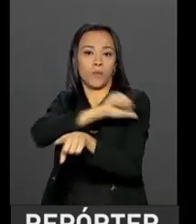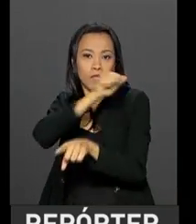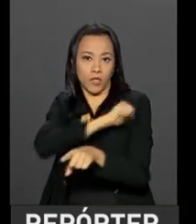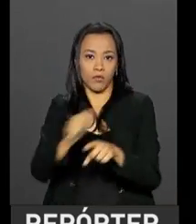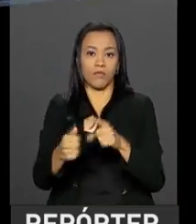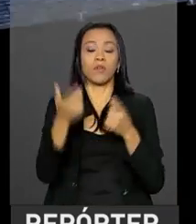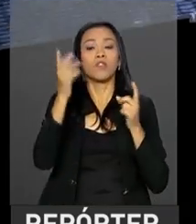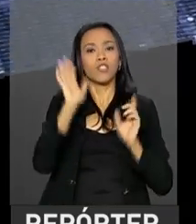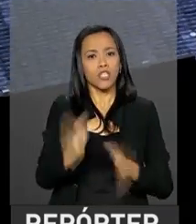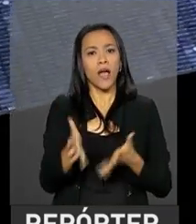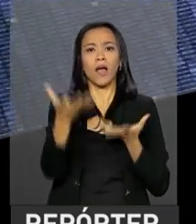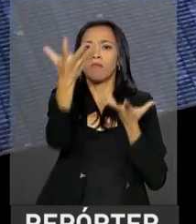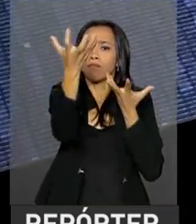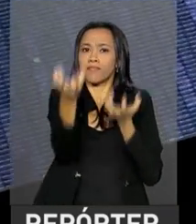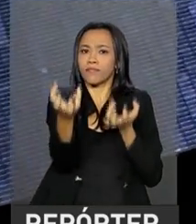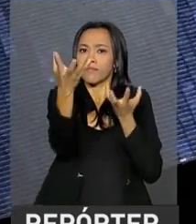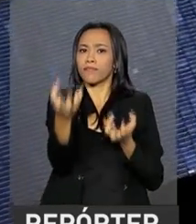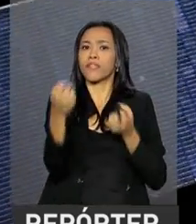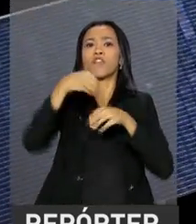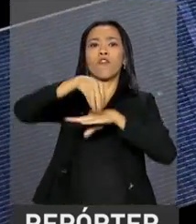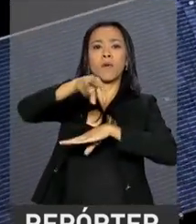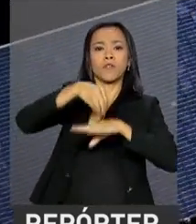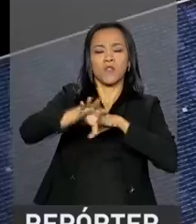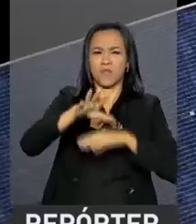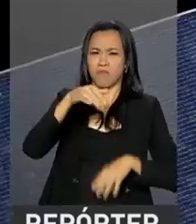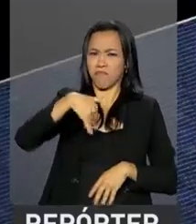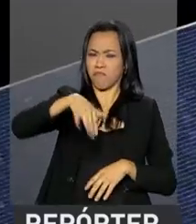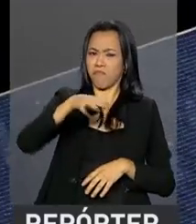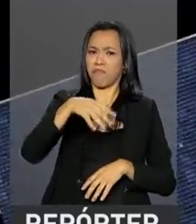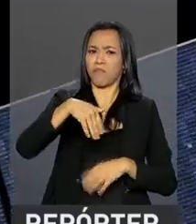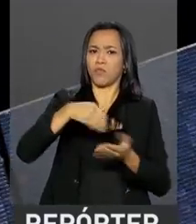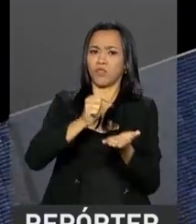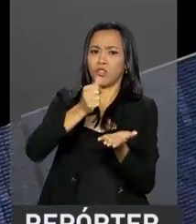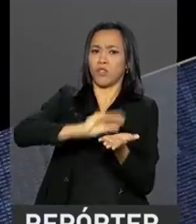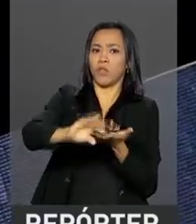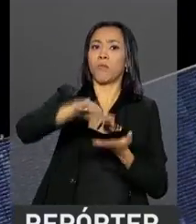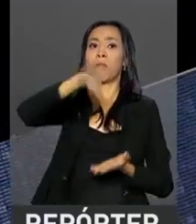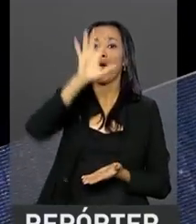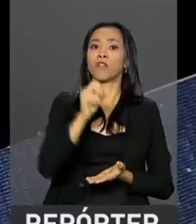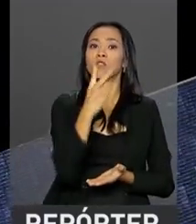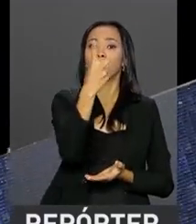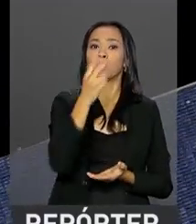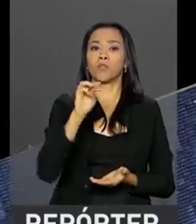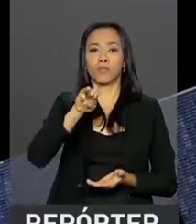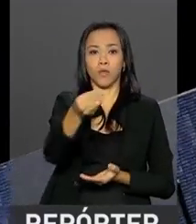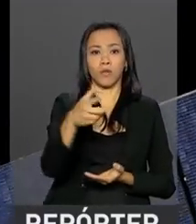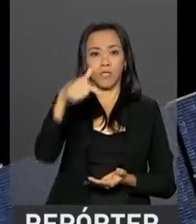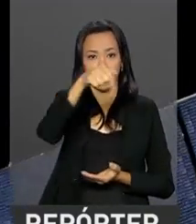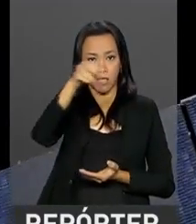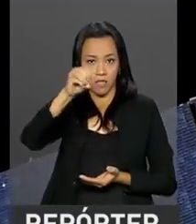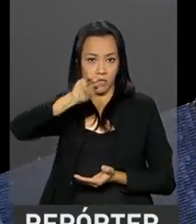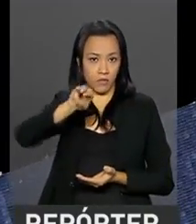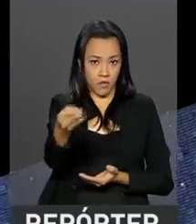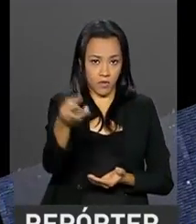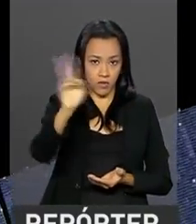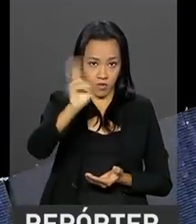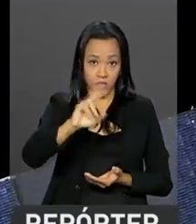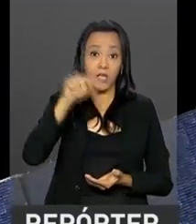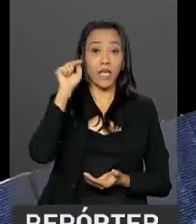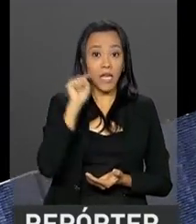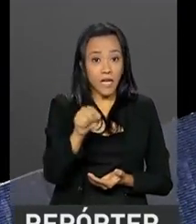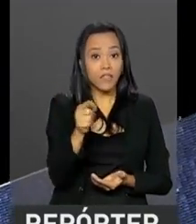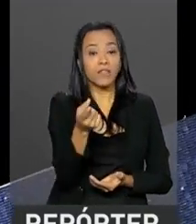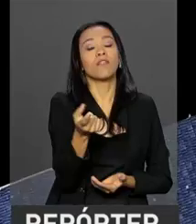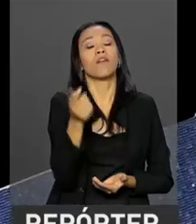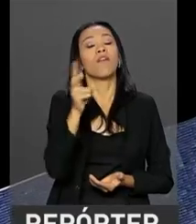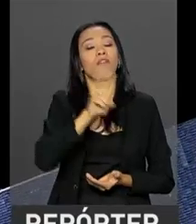desse satélite que teve investimentos de mais de R bilhões 700 milhões de reais do governo brasileiro ele vai permitir a